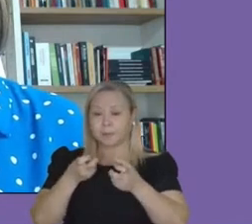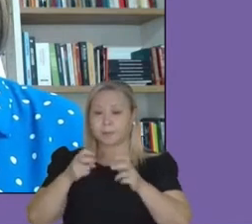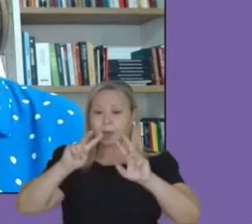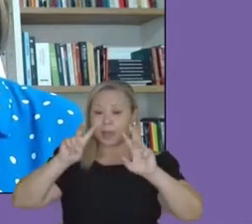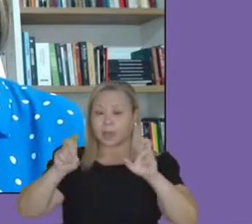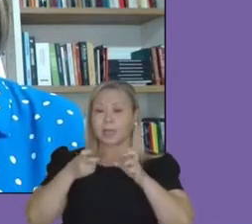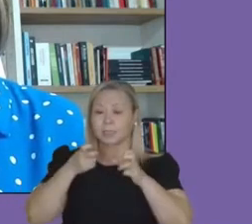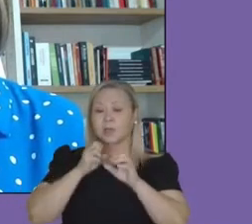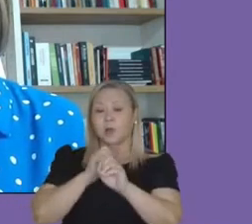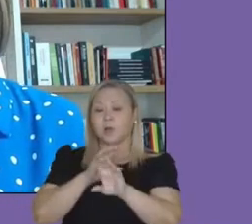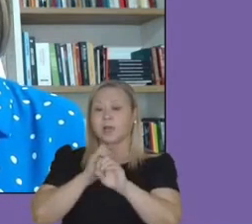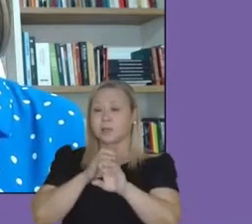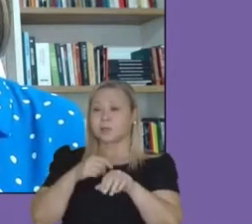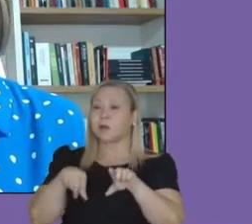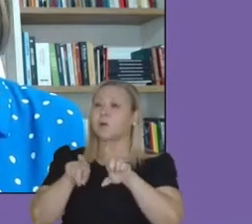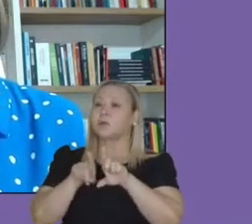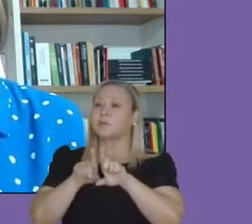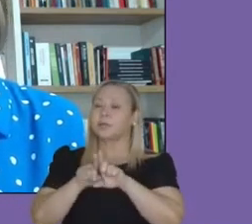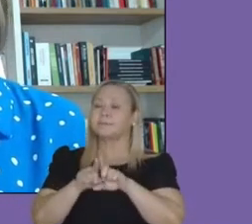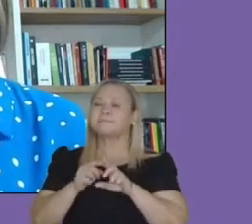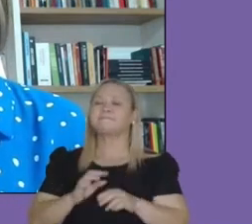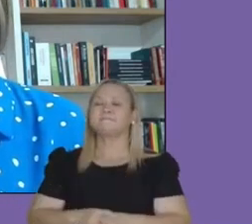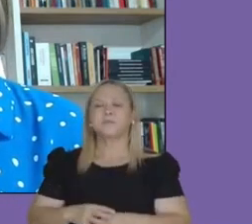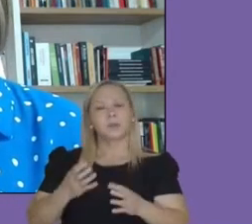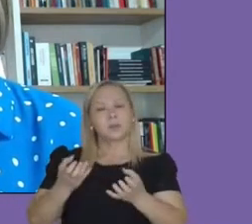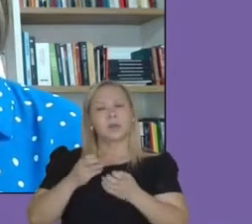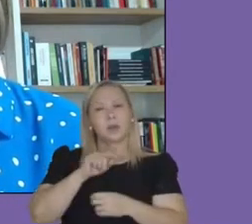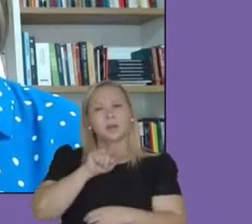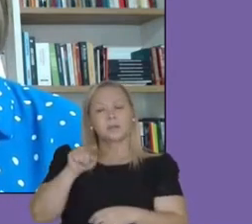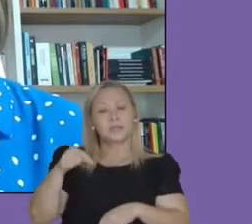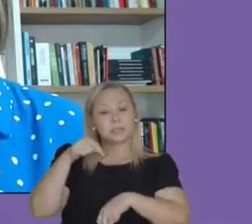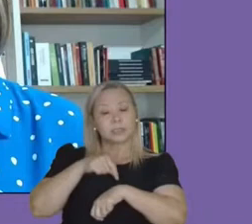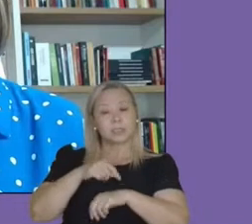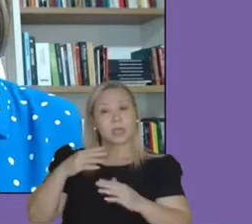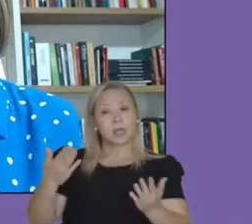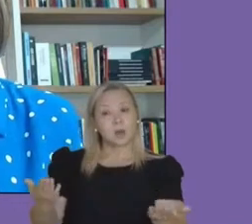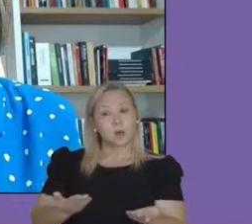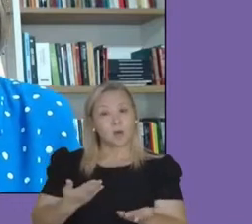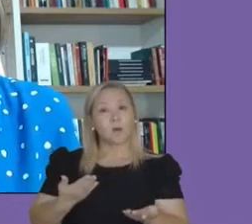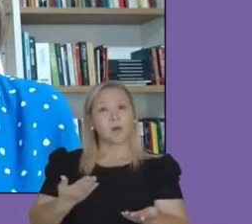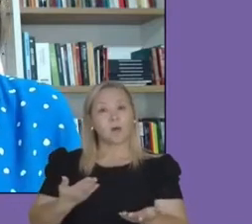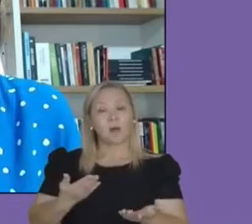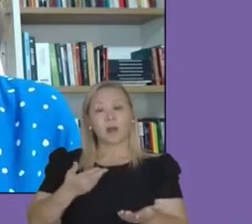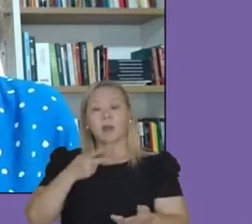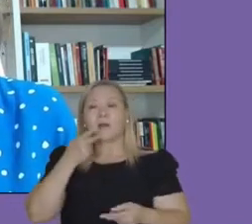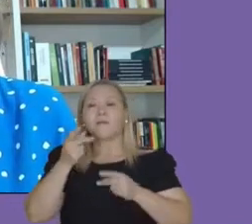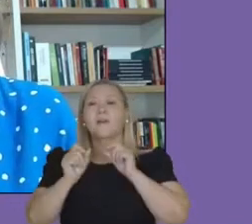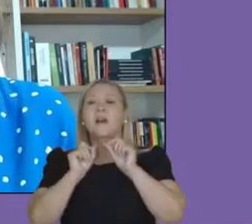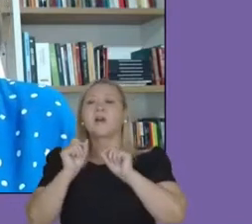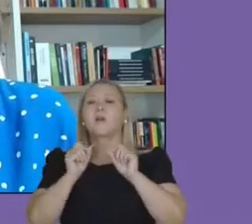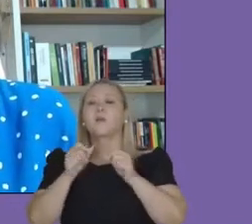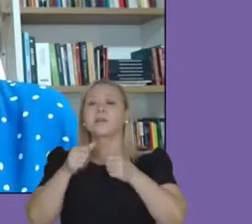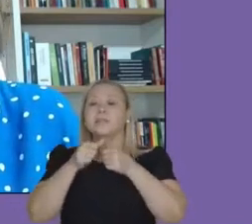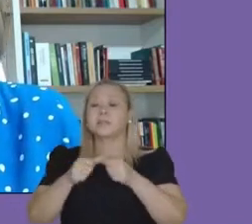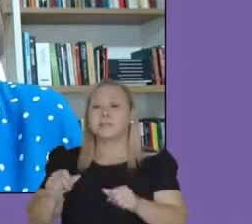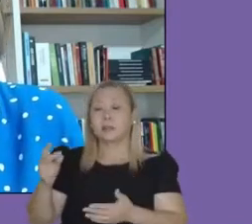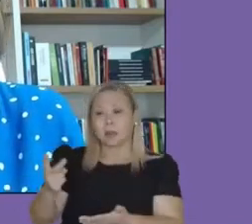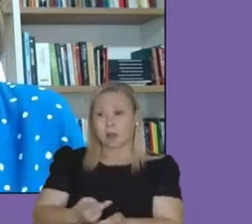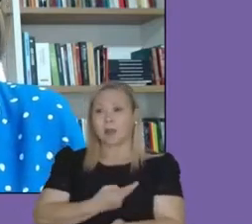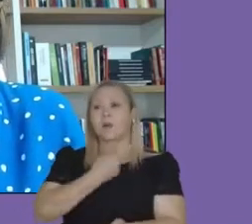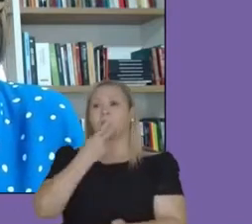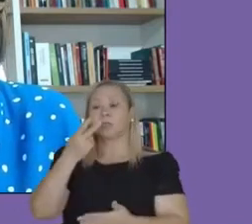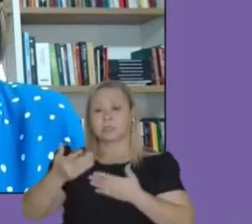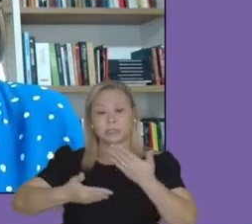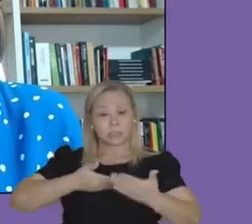nós vamos falar do futuro, mas eu queria que vocês, nesse momento, nos dessem uma pista sobre o que está acontecendo